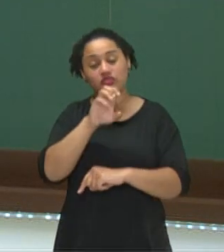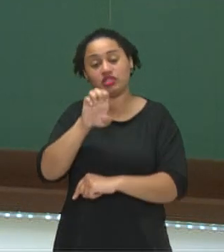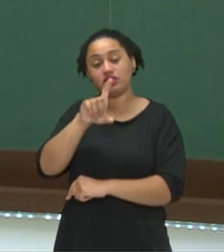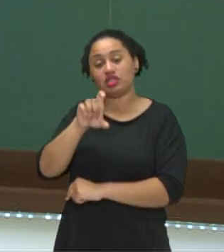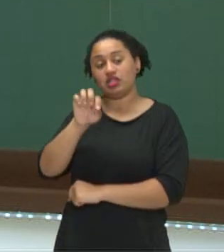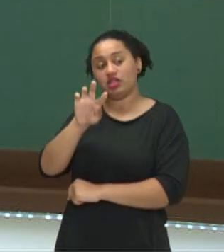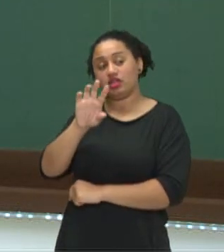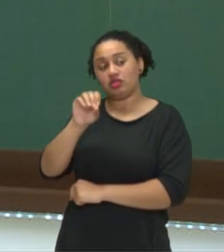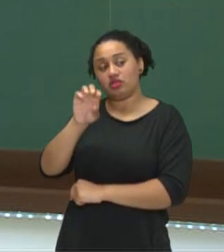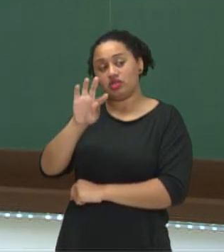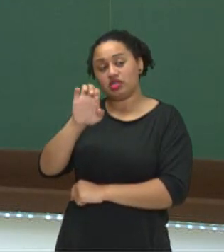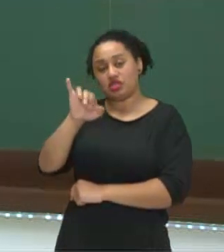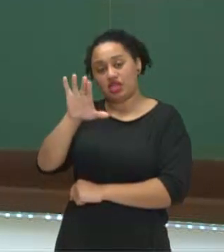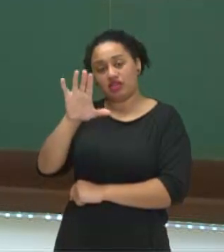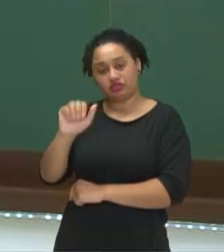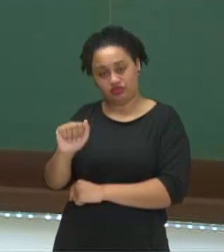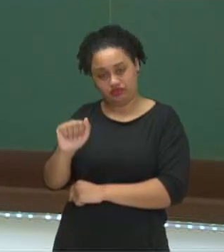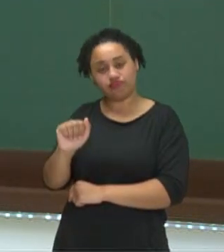eletrostática.